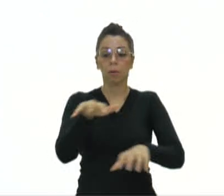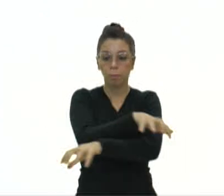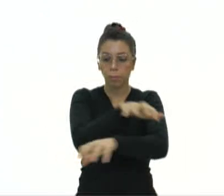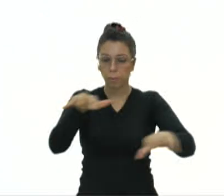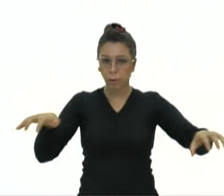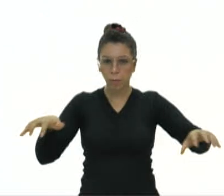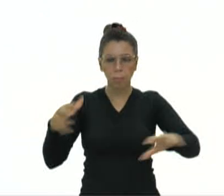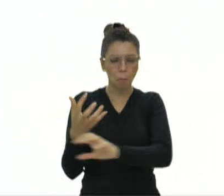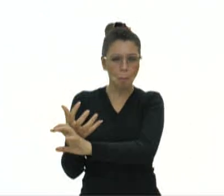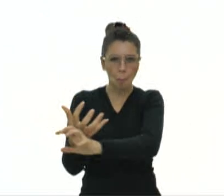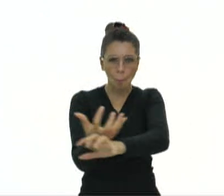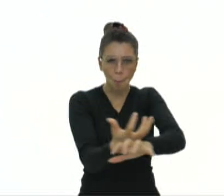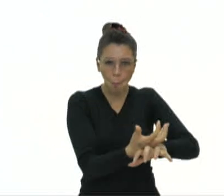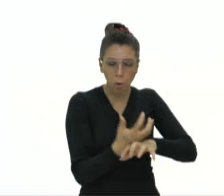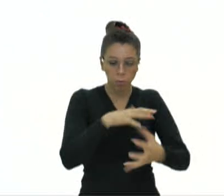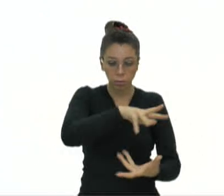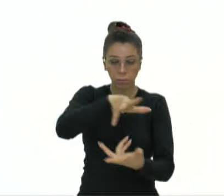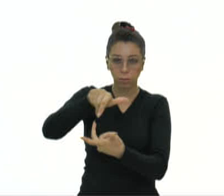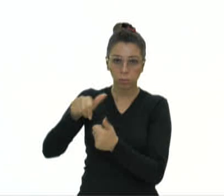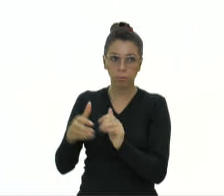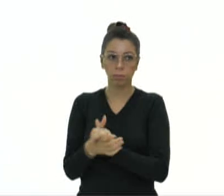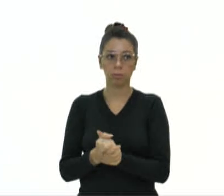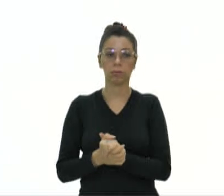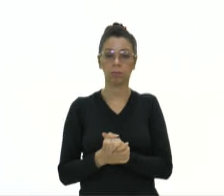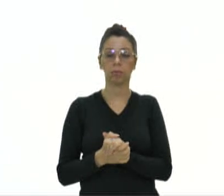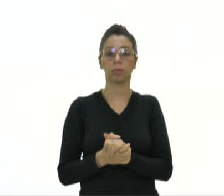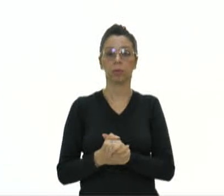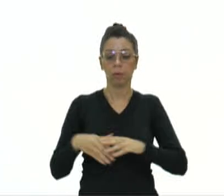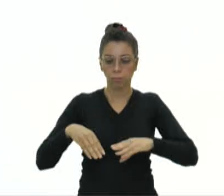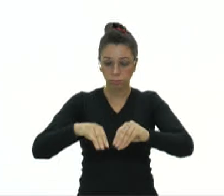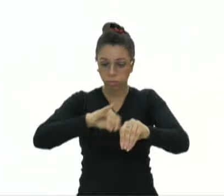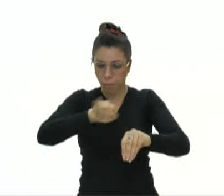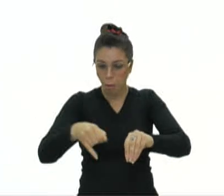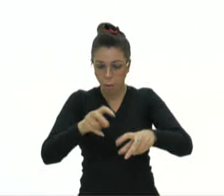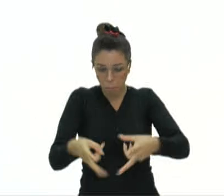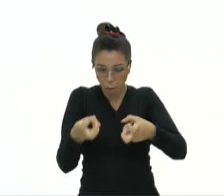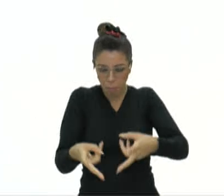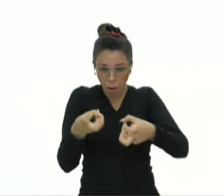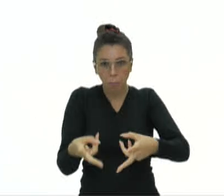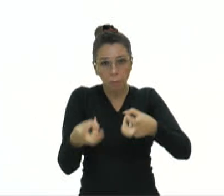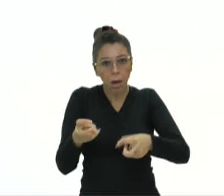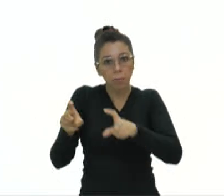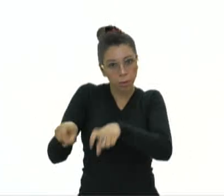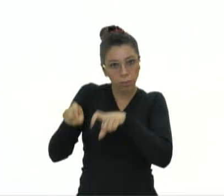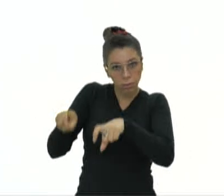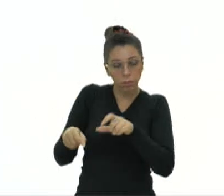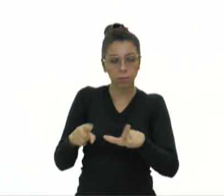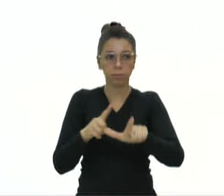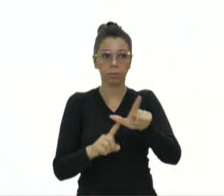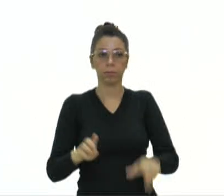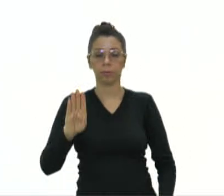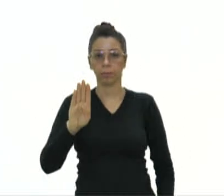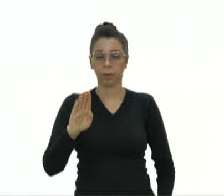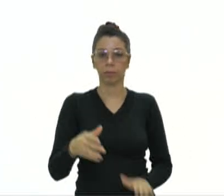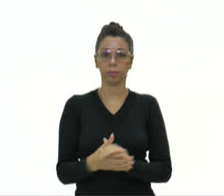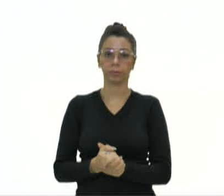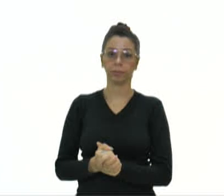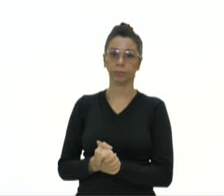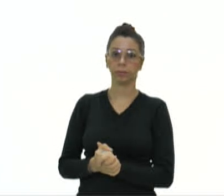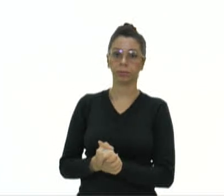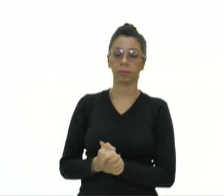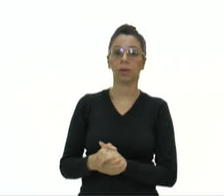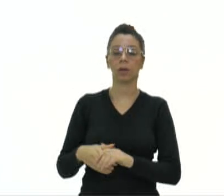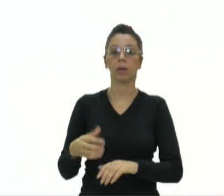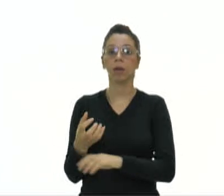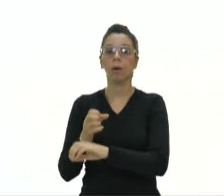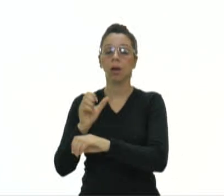do mundo? Seu solo fértil foi muito aproveitado pela agricultura? D. As savanas localizam-se entre o bioma